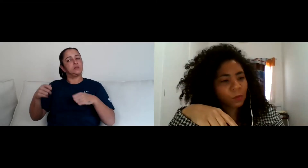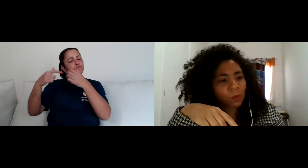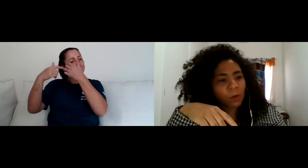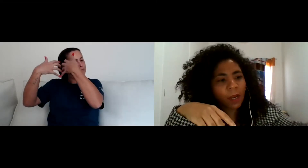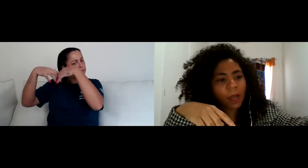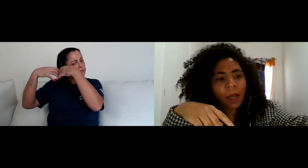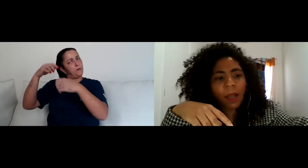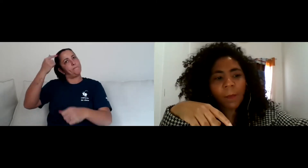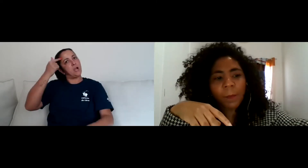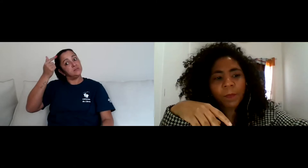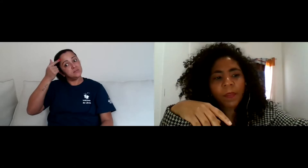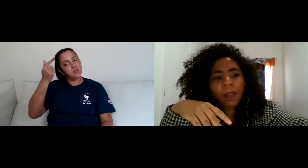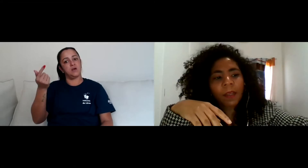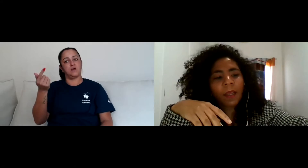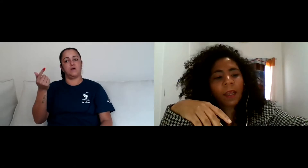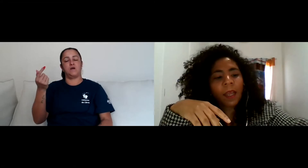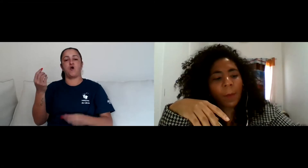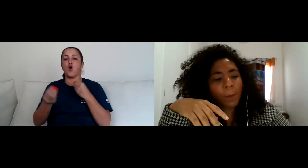a sua